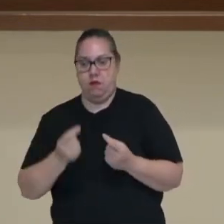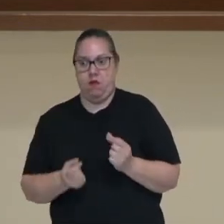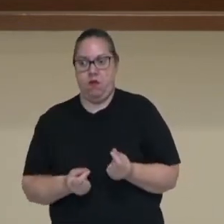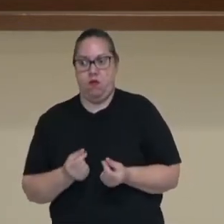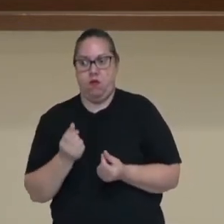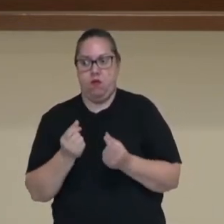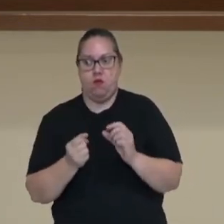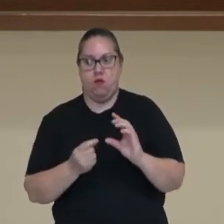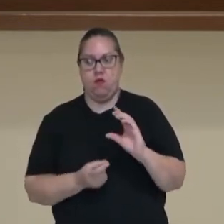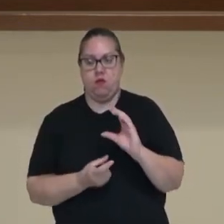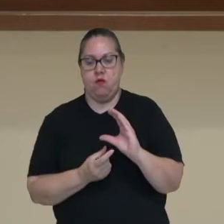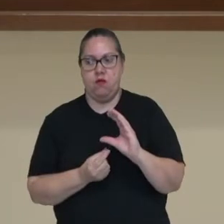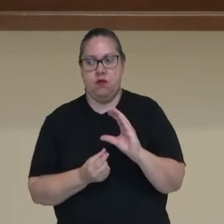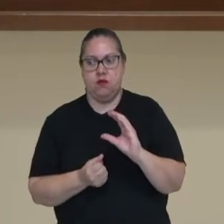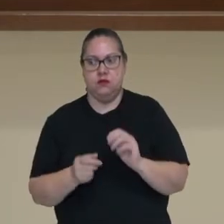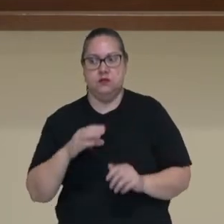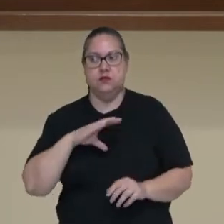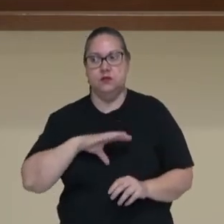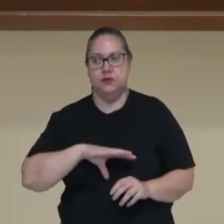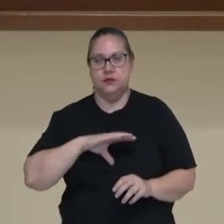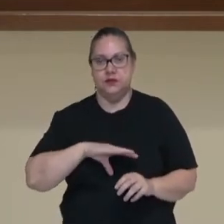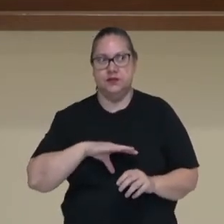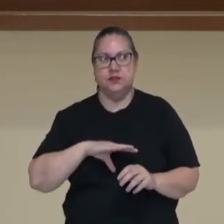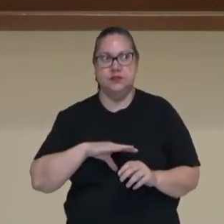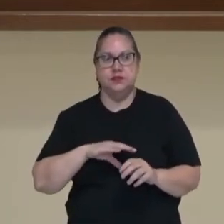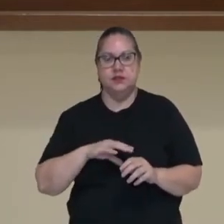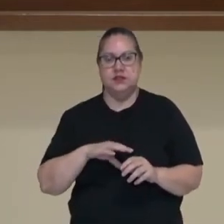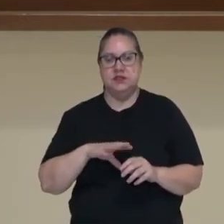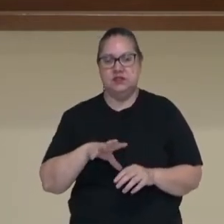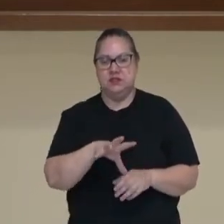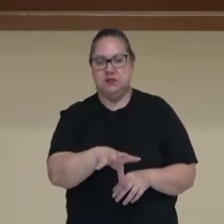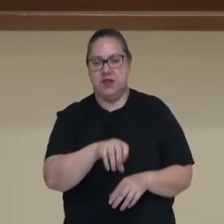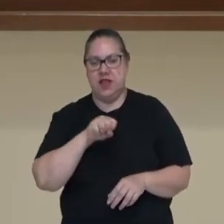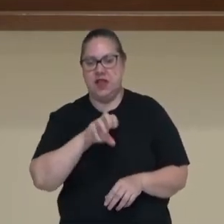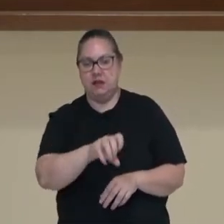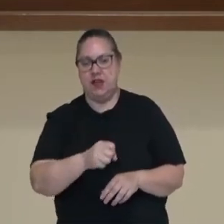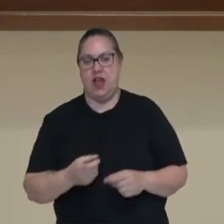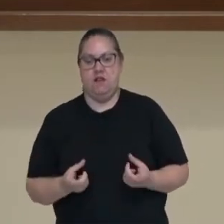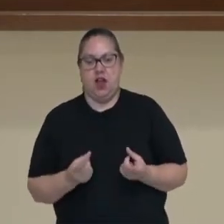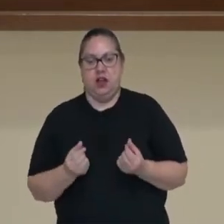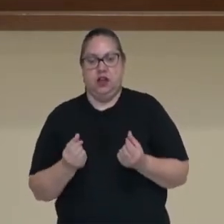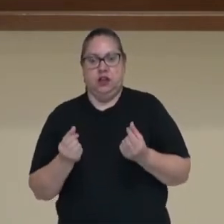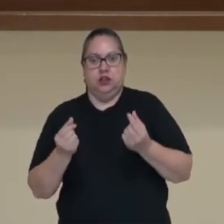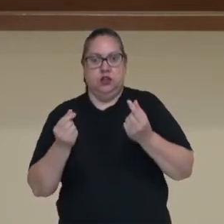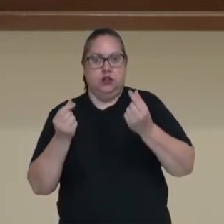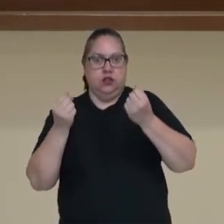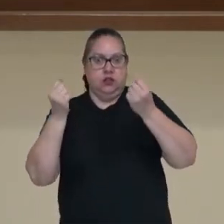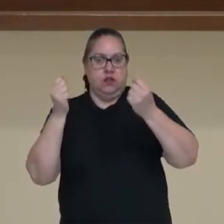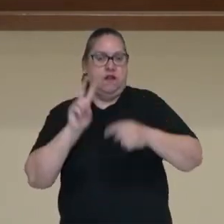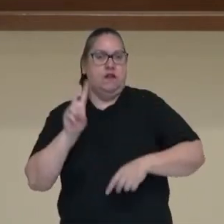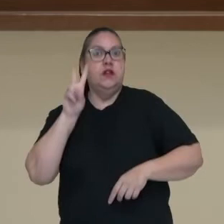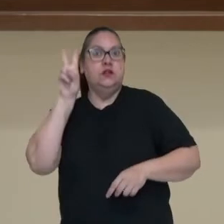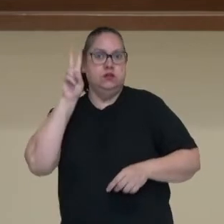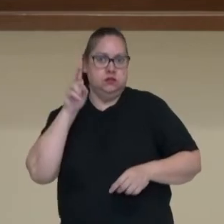no capitalismo, são os portugueses. Aquela ideia de explorar, de enriquecer, de